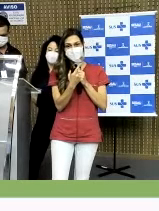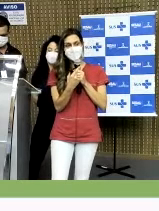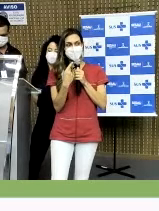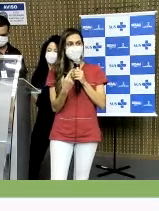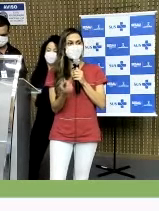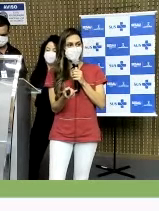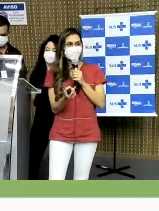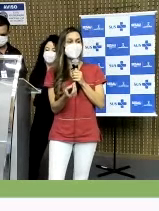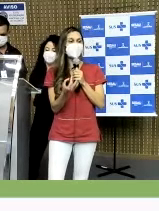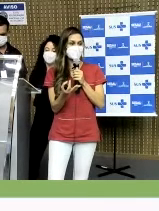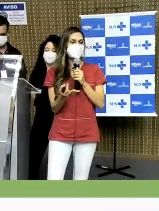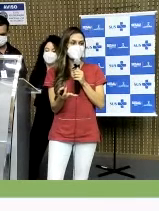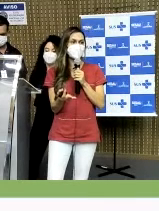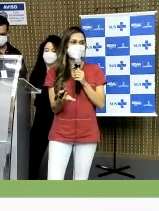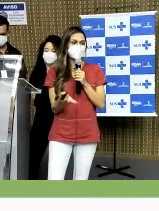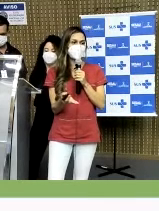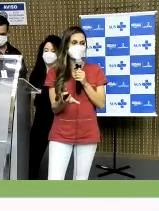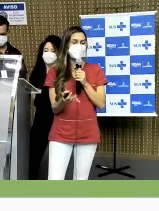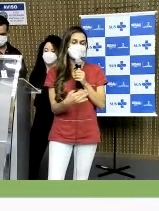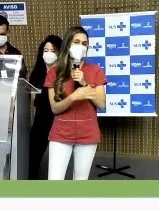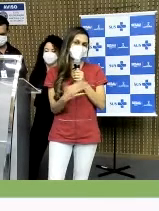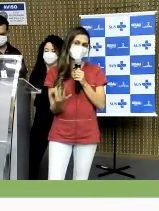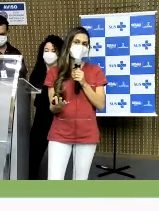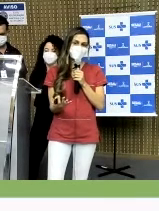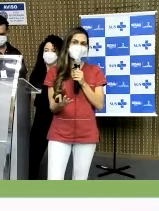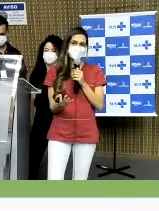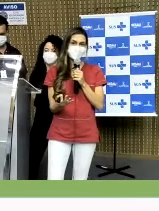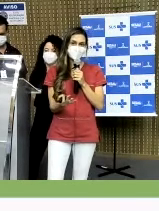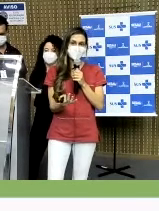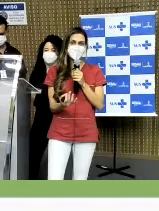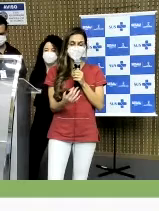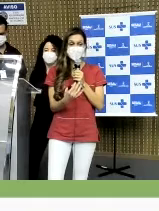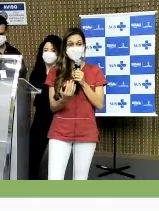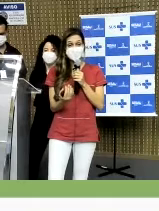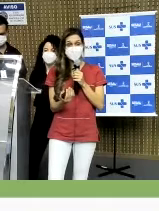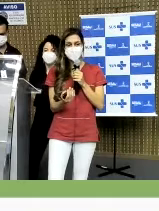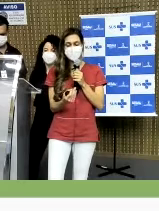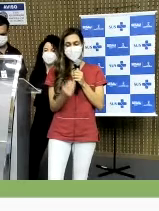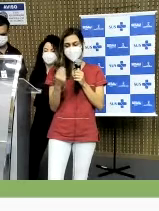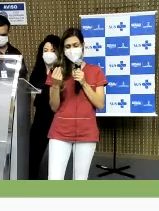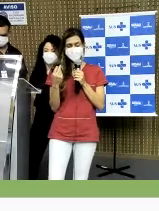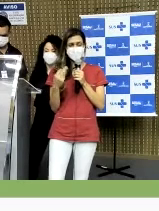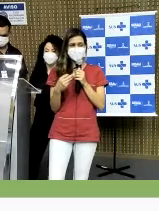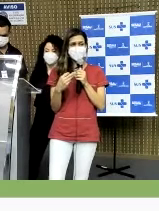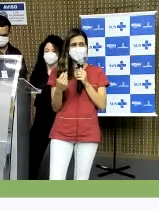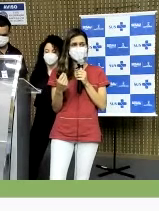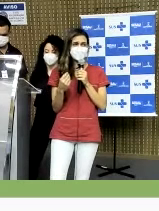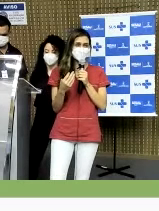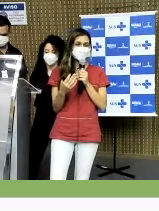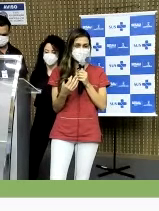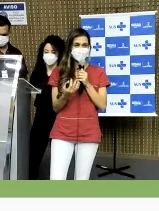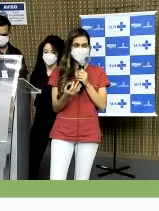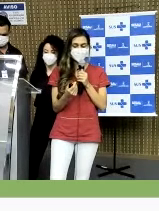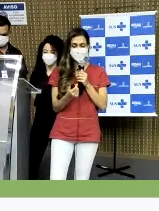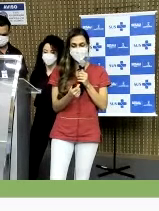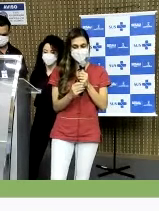um profissional, que era quem estava na demanda no dia, a unidade fica sem médico no período. Então, é muito difícil, a gente ainda consegue fazer isso às